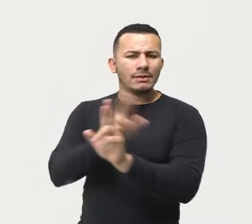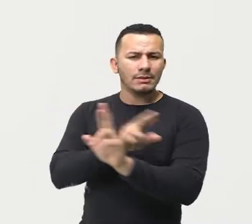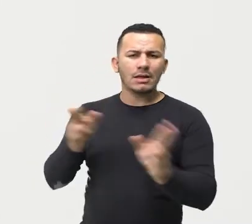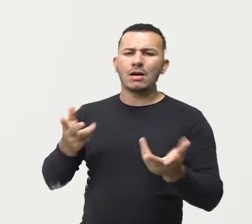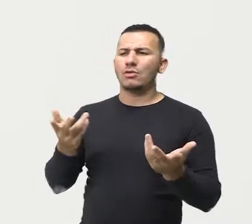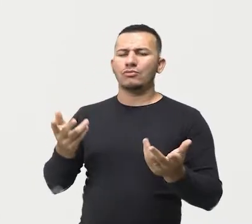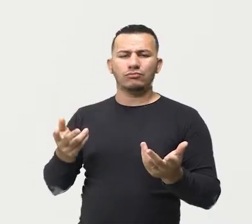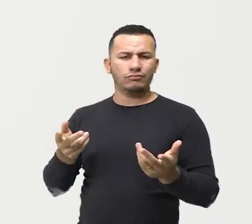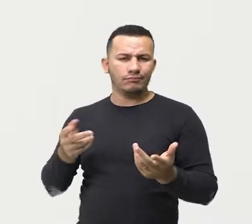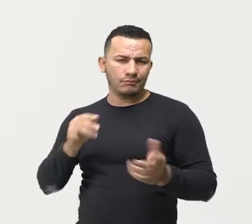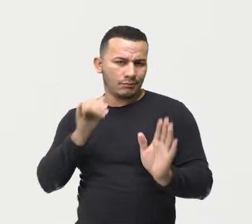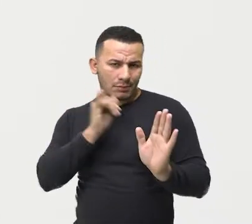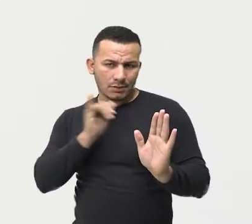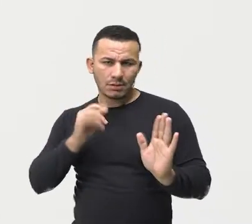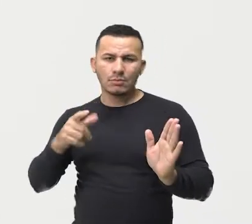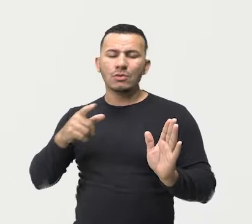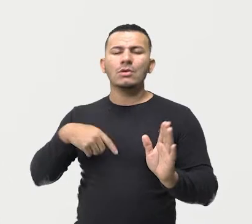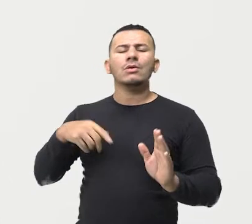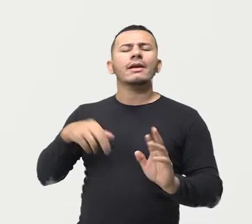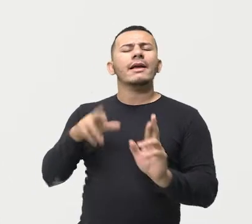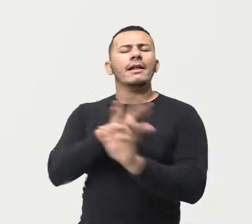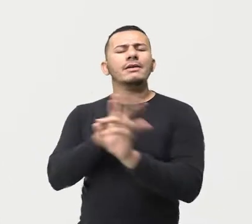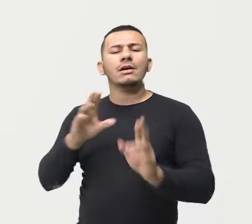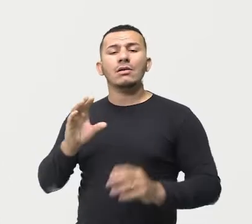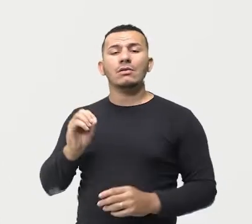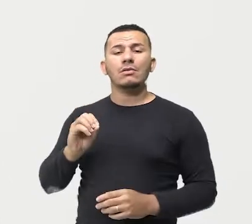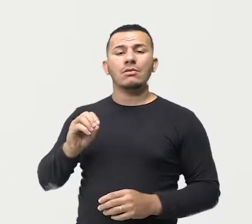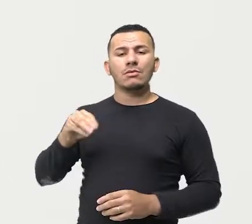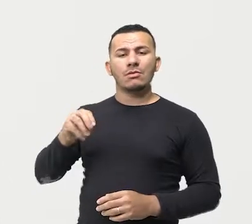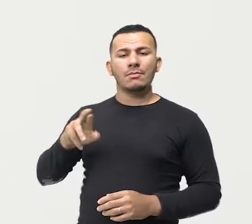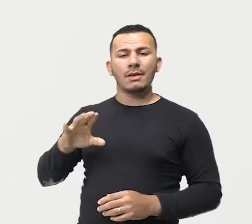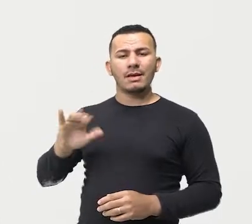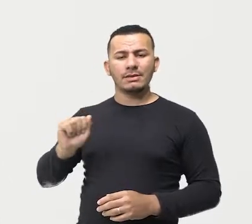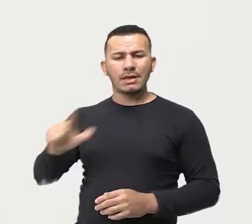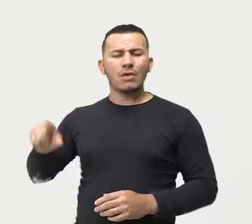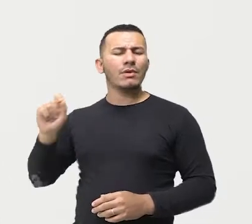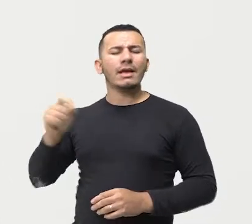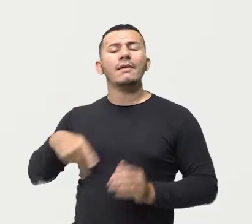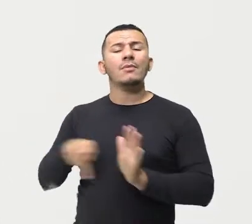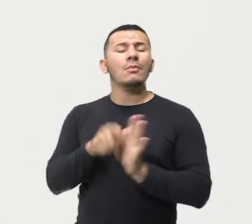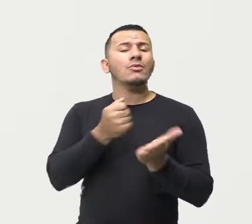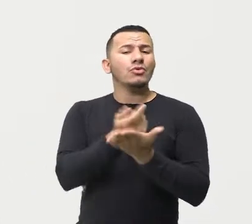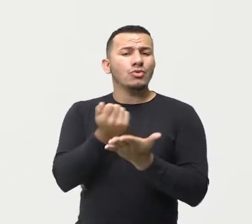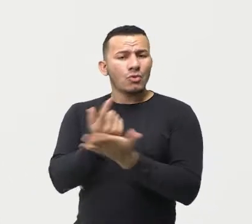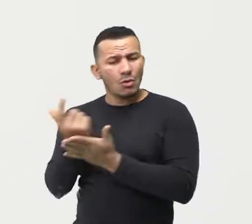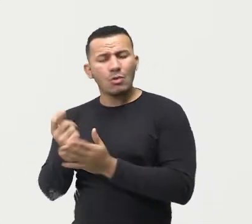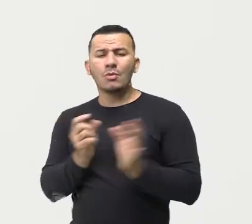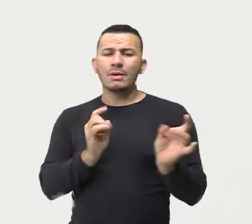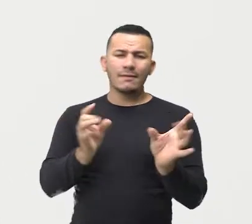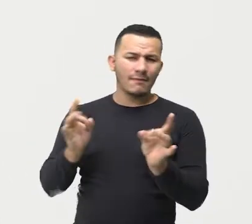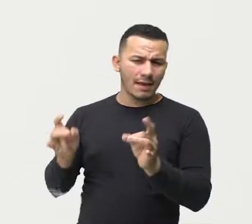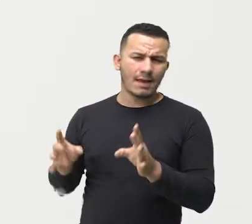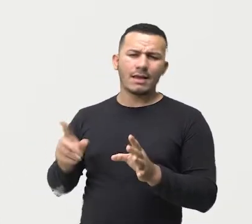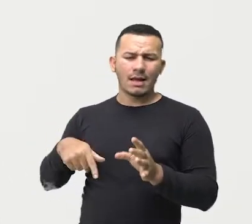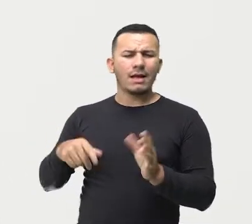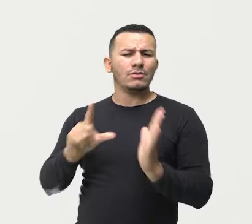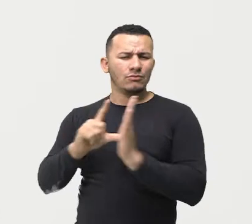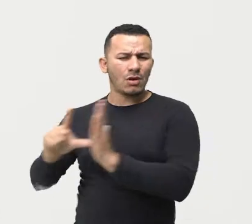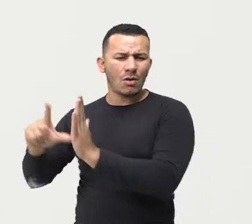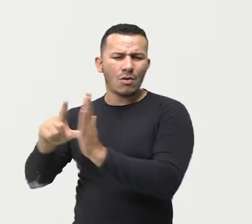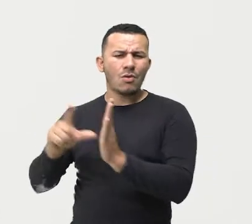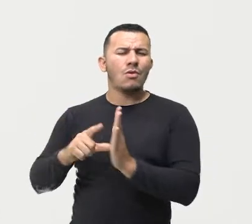relação comercial quando falamos relação comercial gente Aquela relação de compra e venda comércio